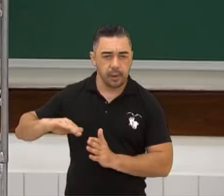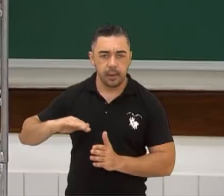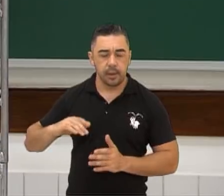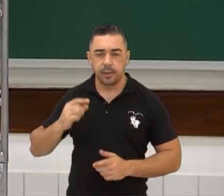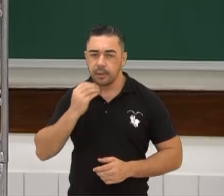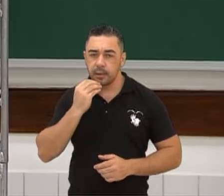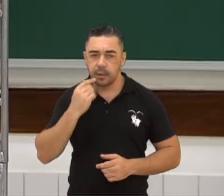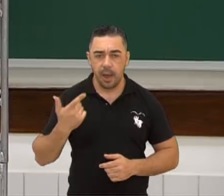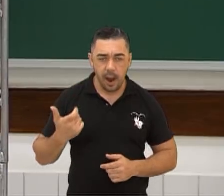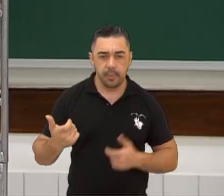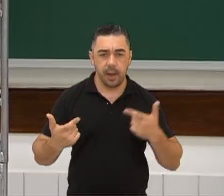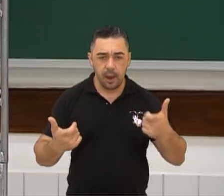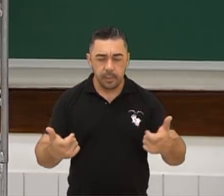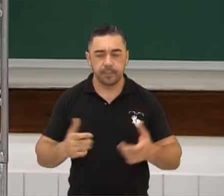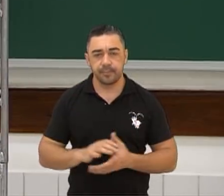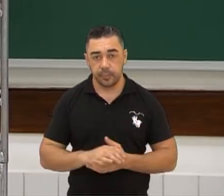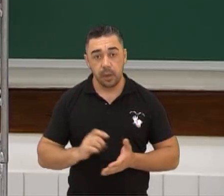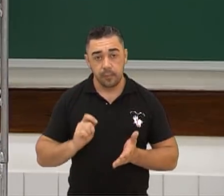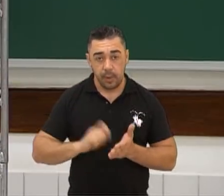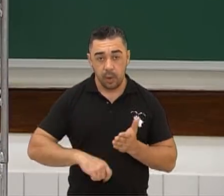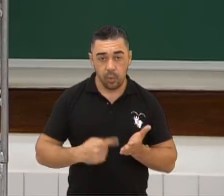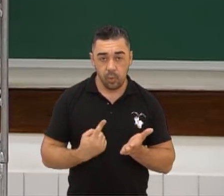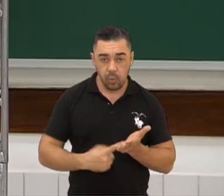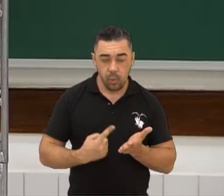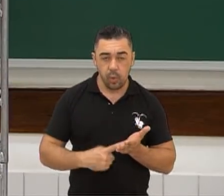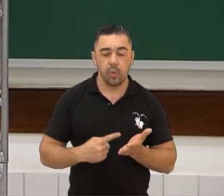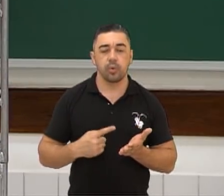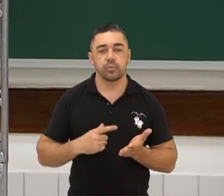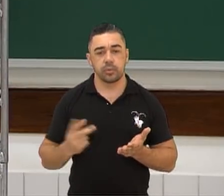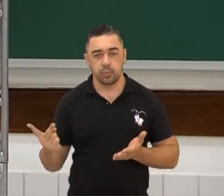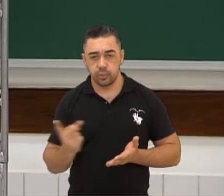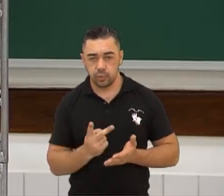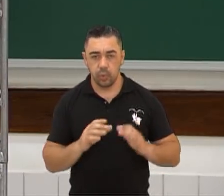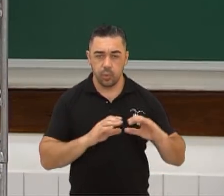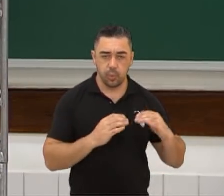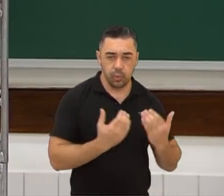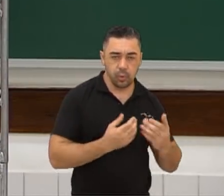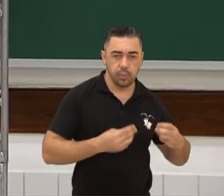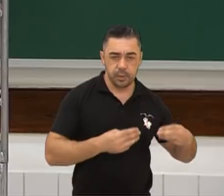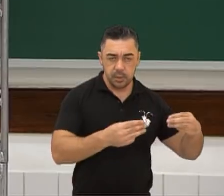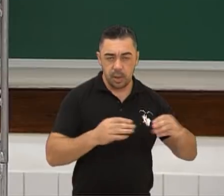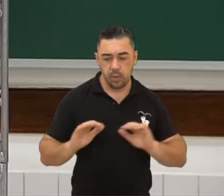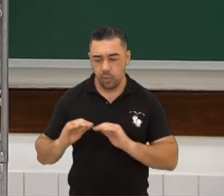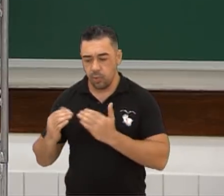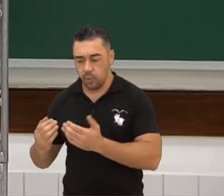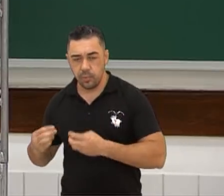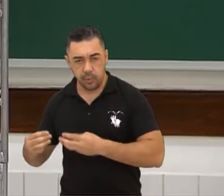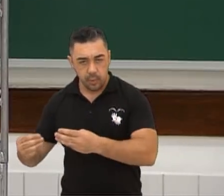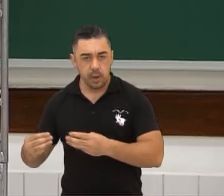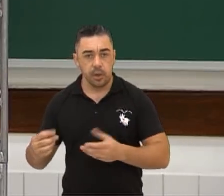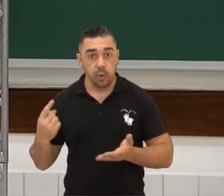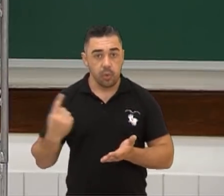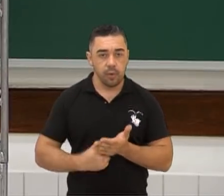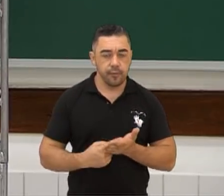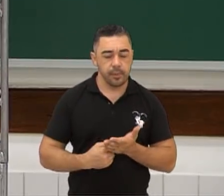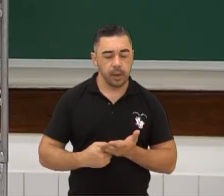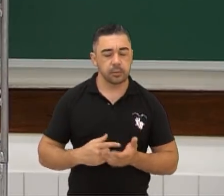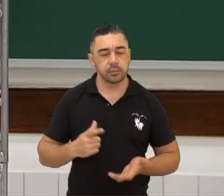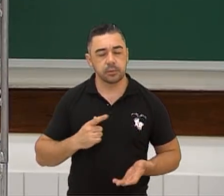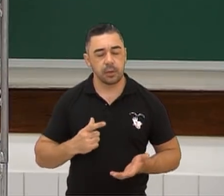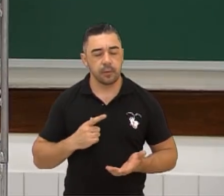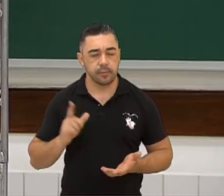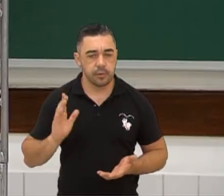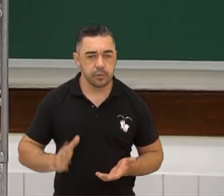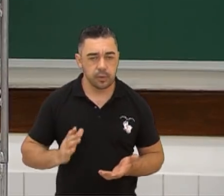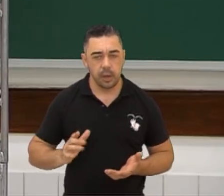esse acordo foi ratificado pelo Congresso dos dois países, confirmado. Então, um acordo entre